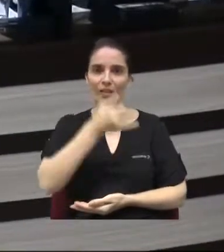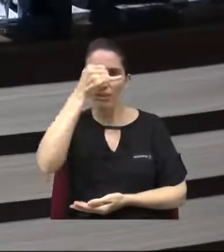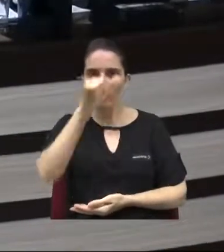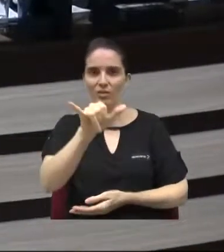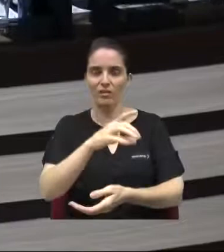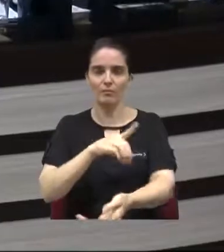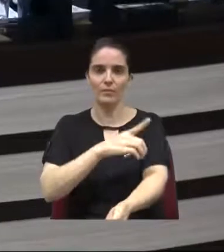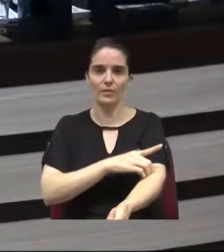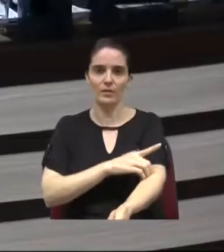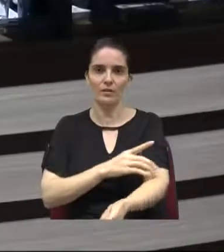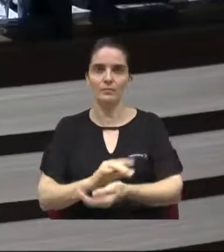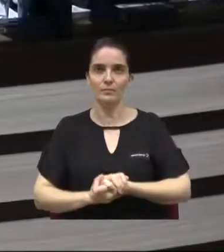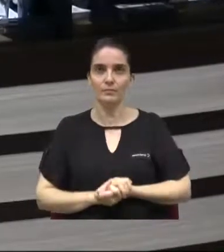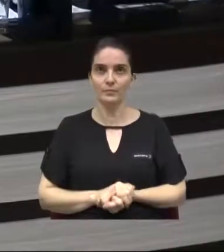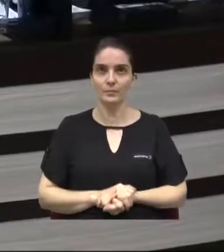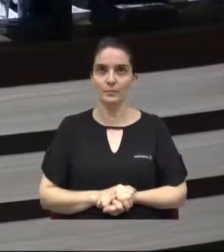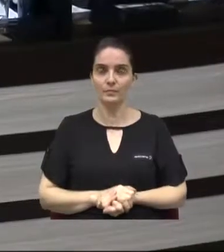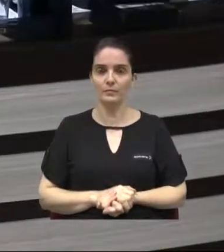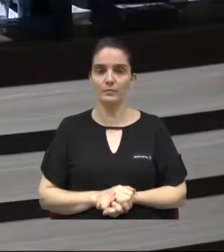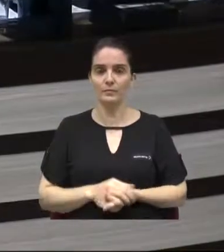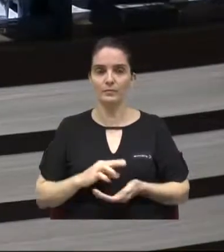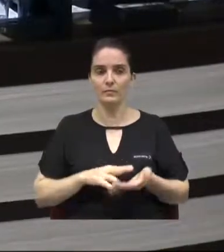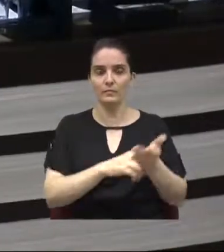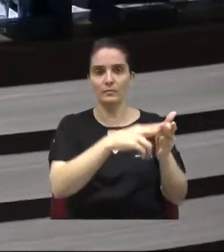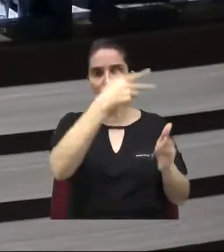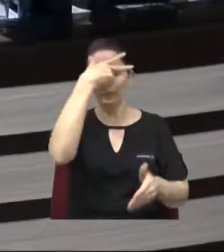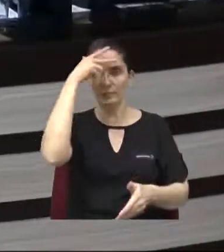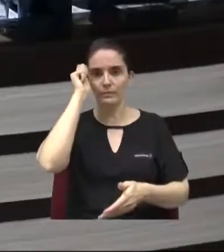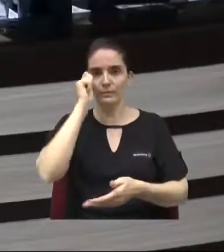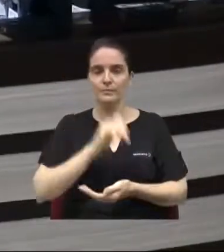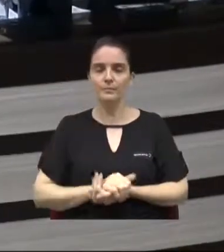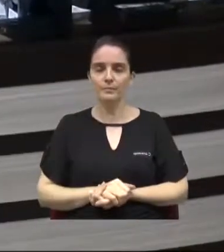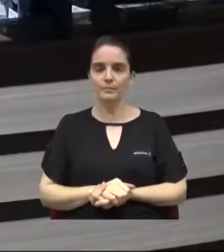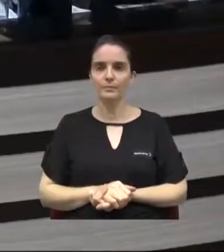Esse requerimento será enviado ao Executivo.